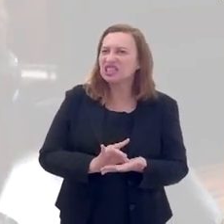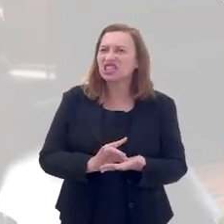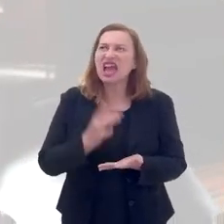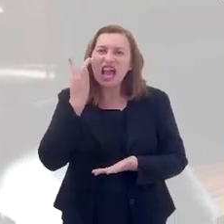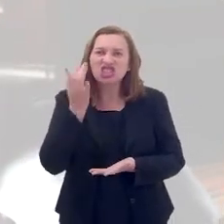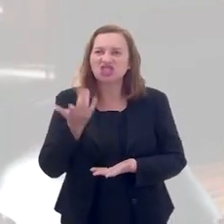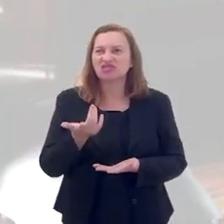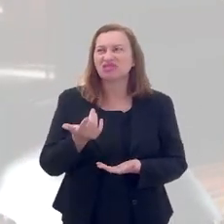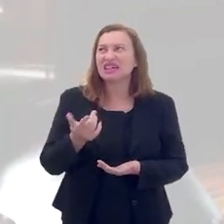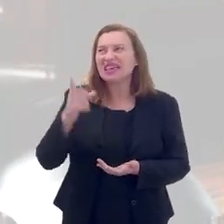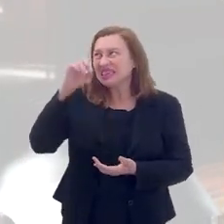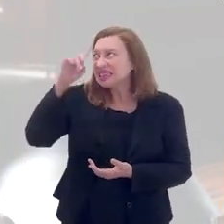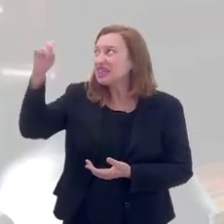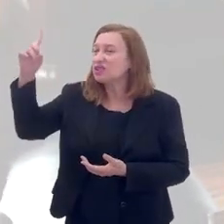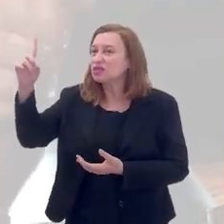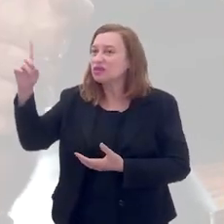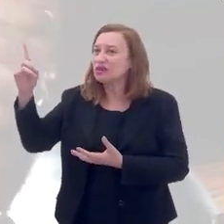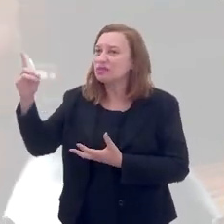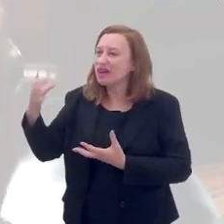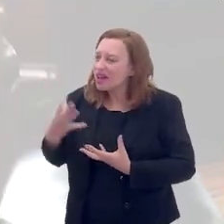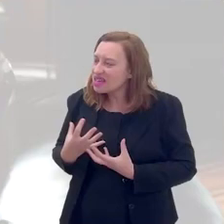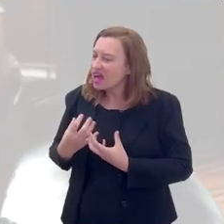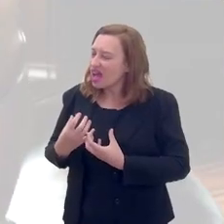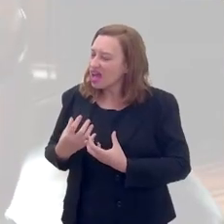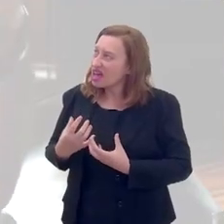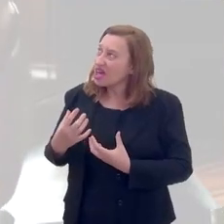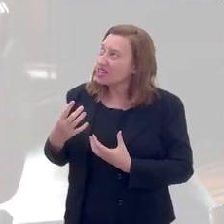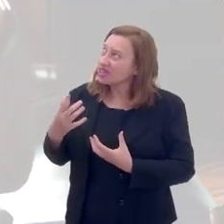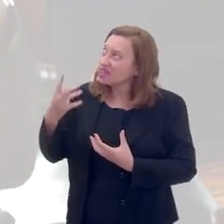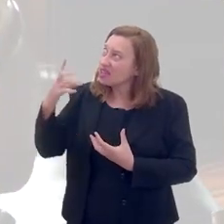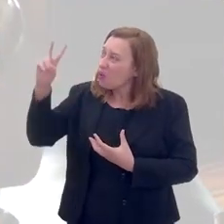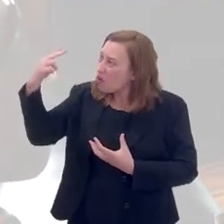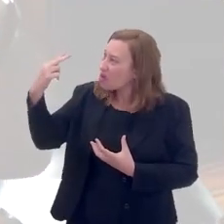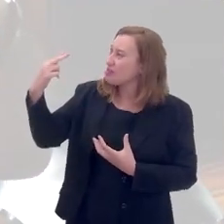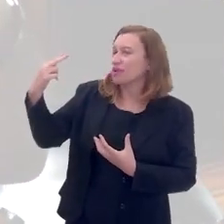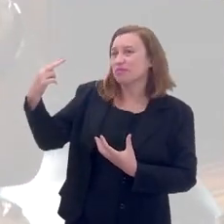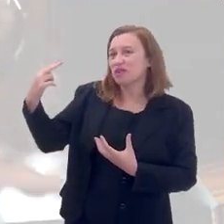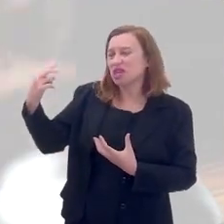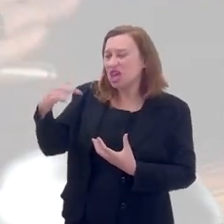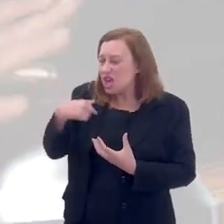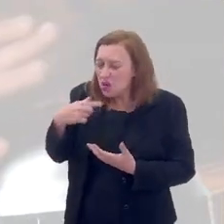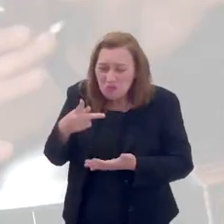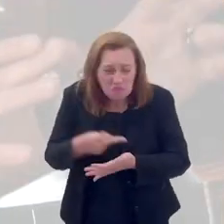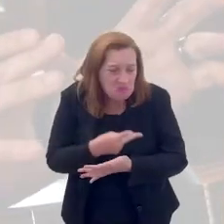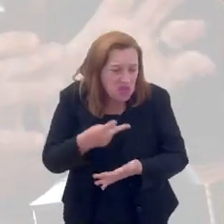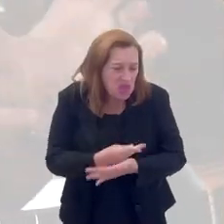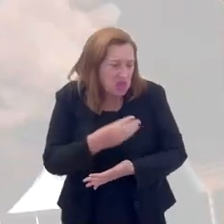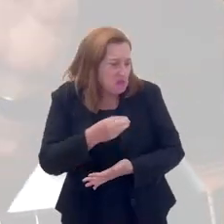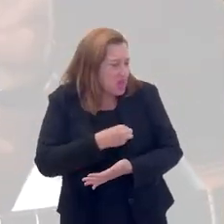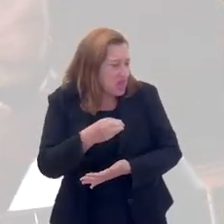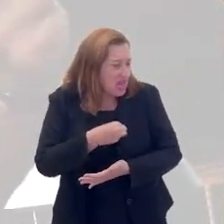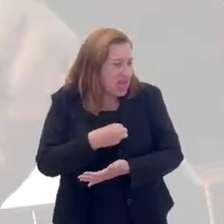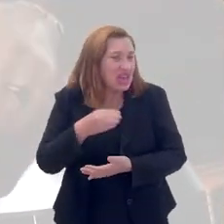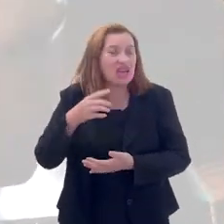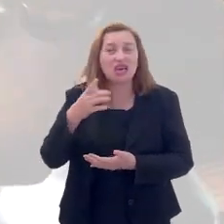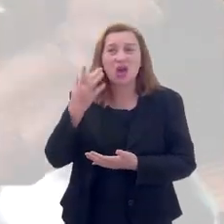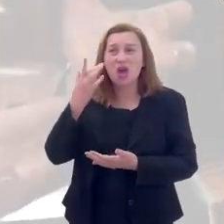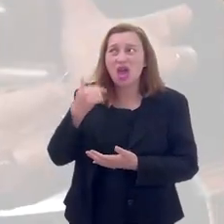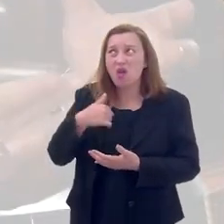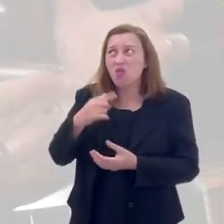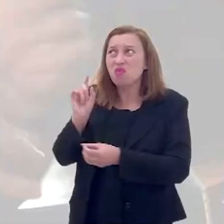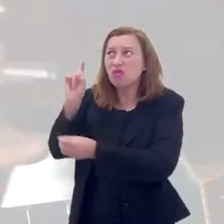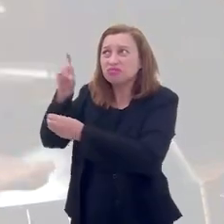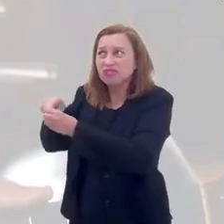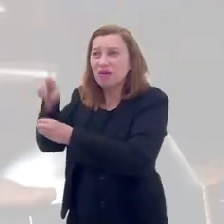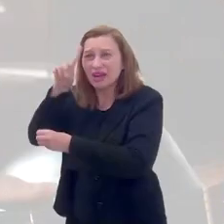a gente se sente assim puxa vida será que Deus vai me aceitar de volta eu tô muito aqui é estragado pelo pecado e será que eu vou conseguir